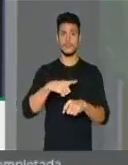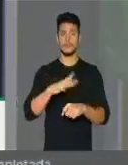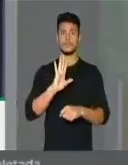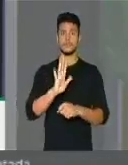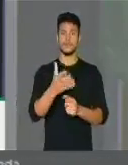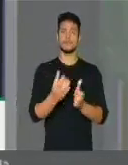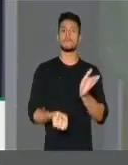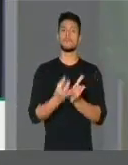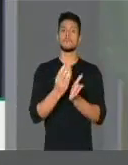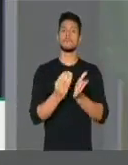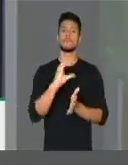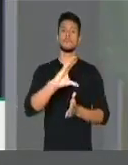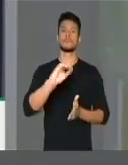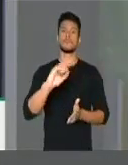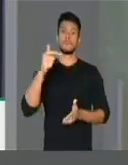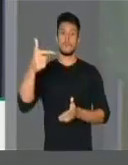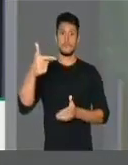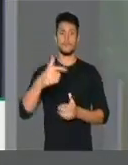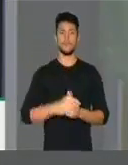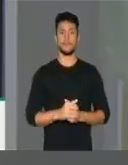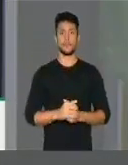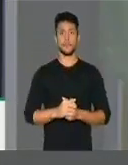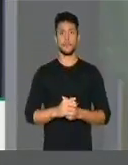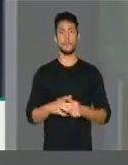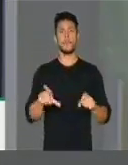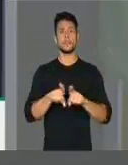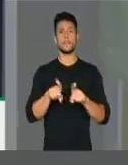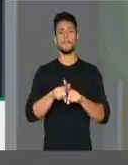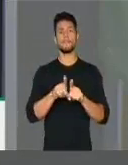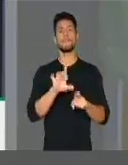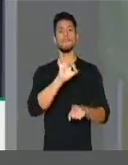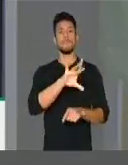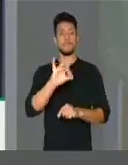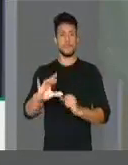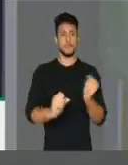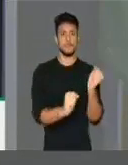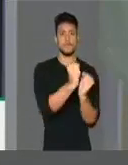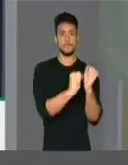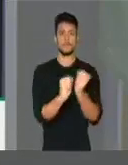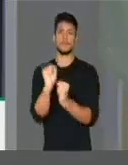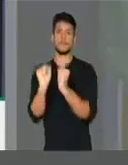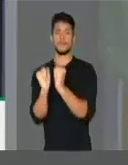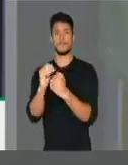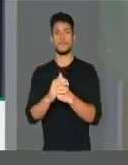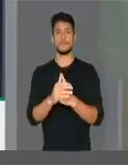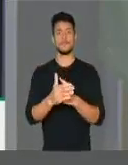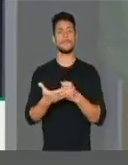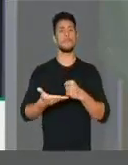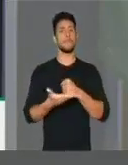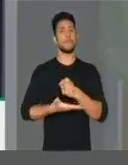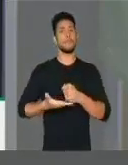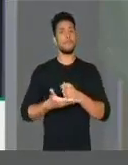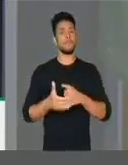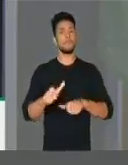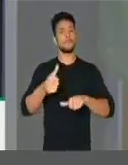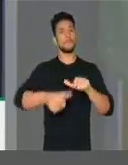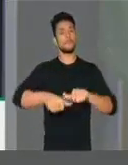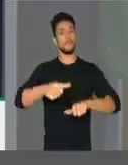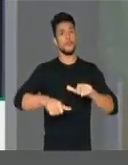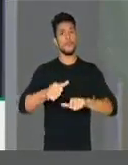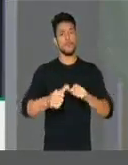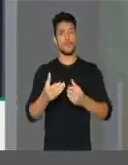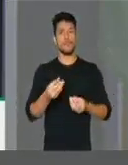gases causadores de efeito estufa por unidade produtora, com base na avaliação do ciclo de vida